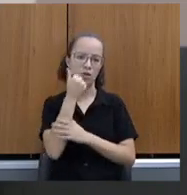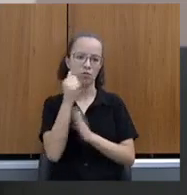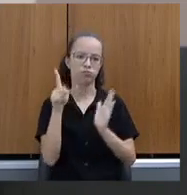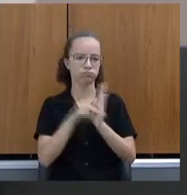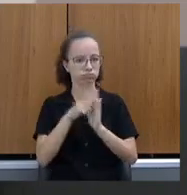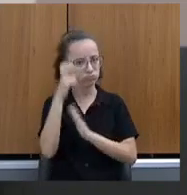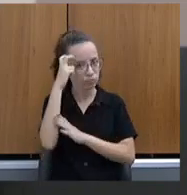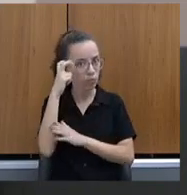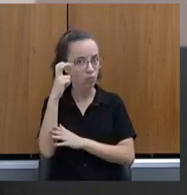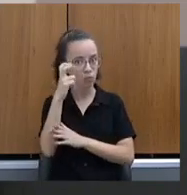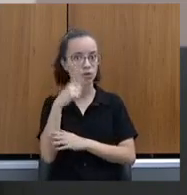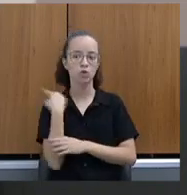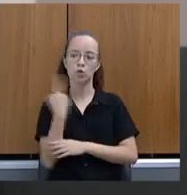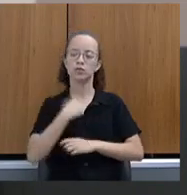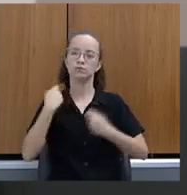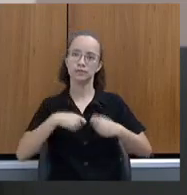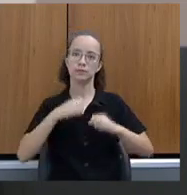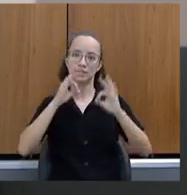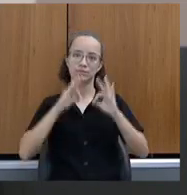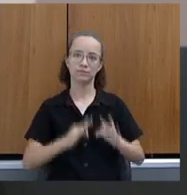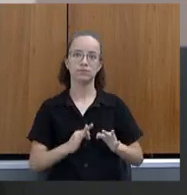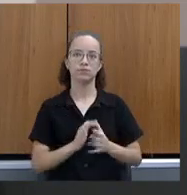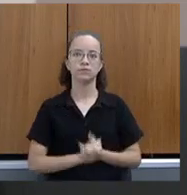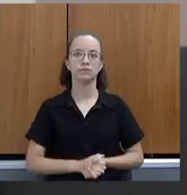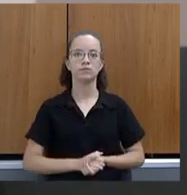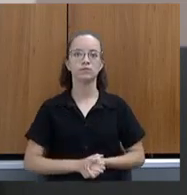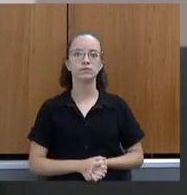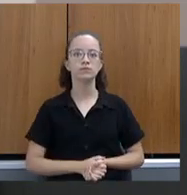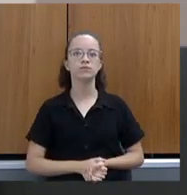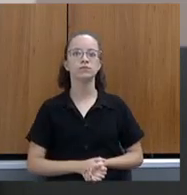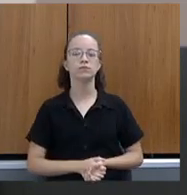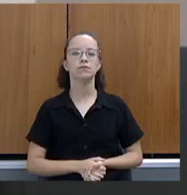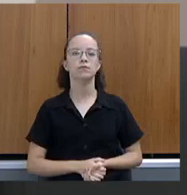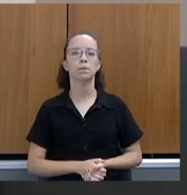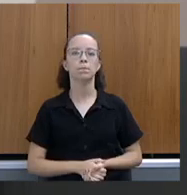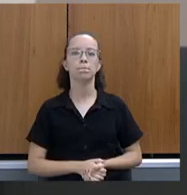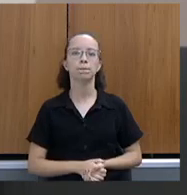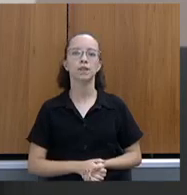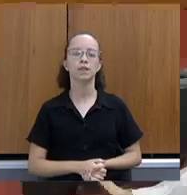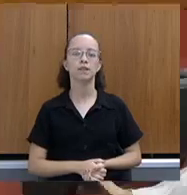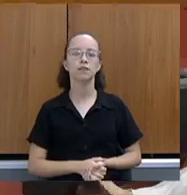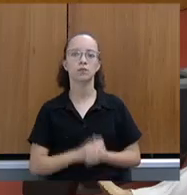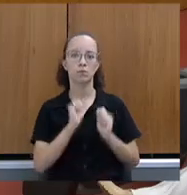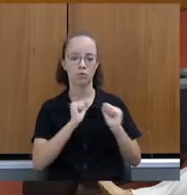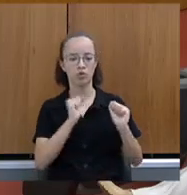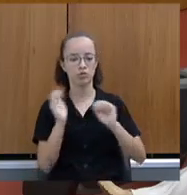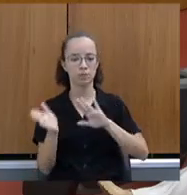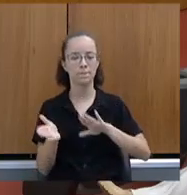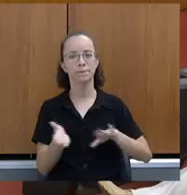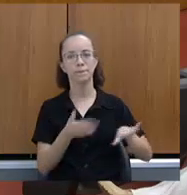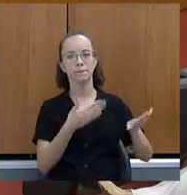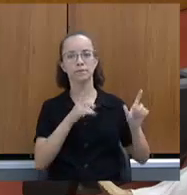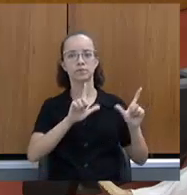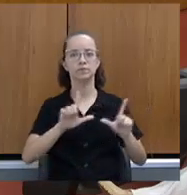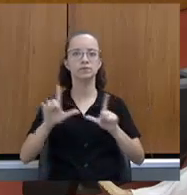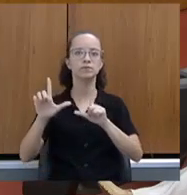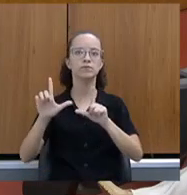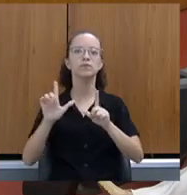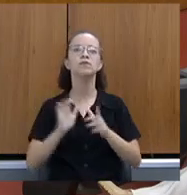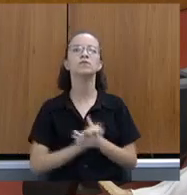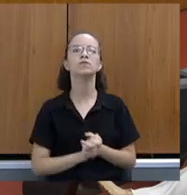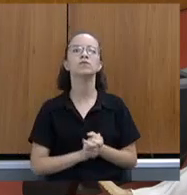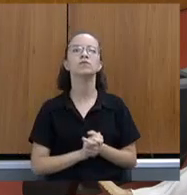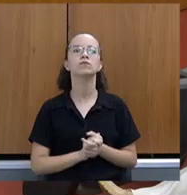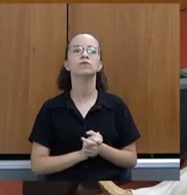e nós temos que estarmos preparados pode passar é pode passar que são os manuais a descentralização